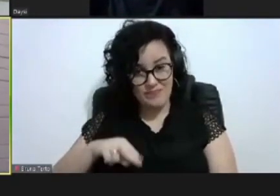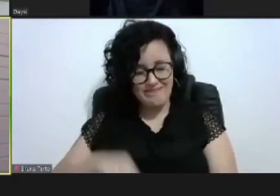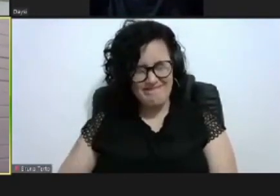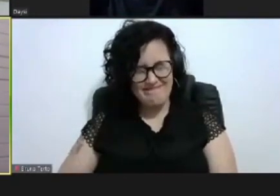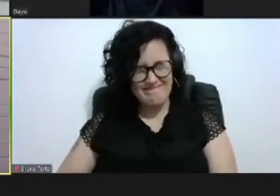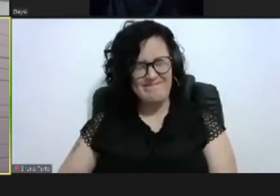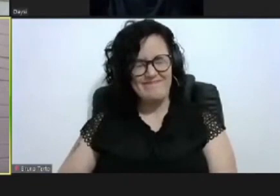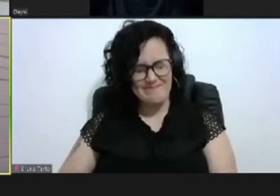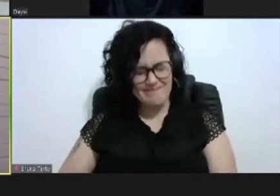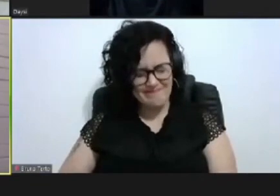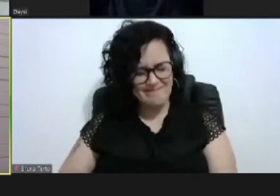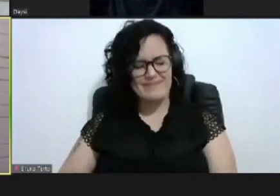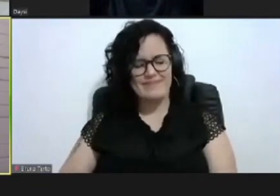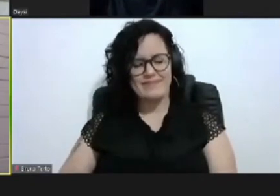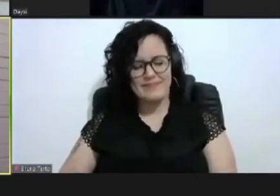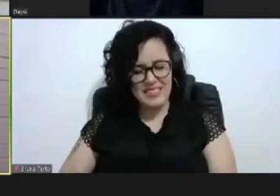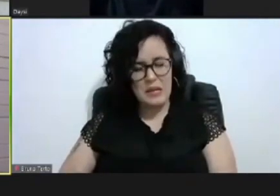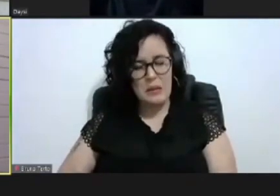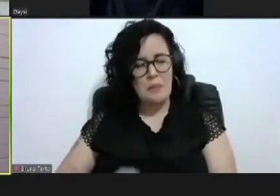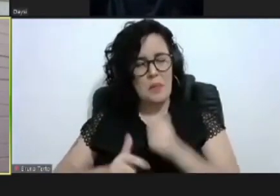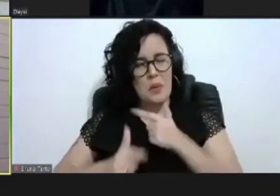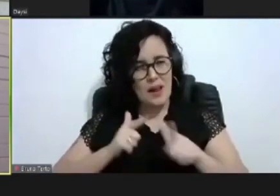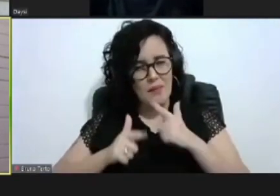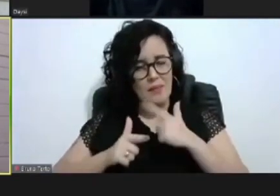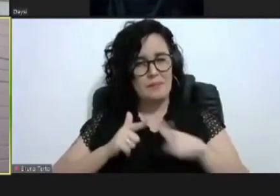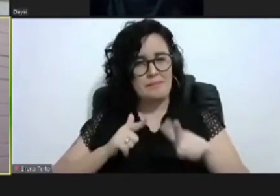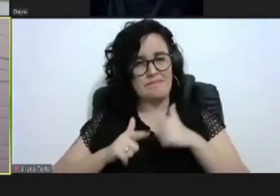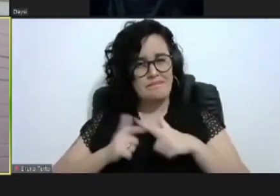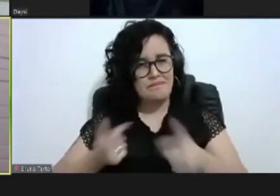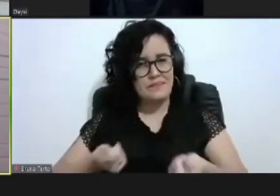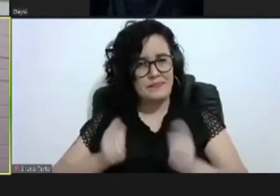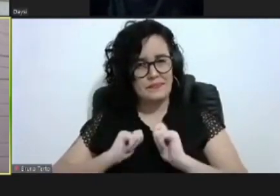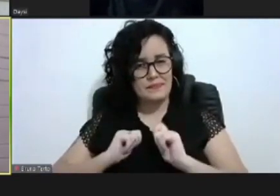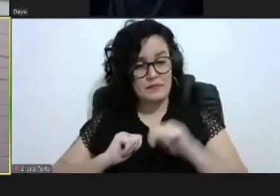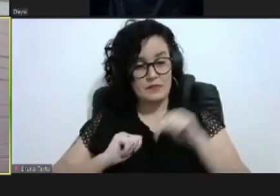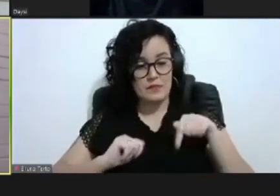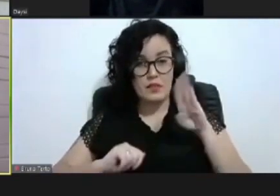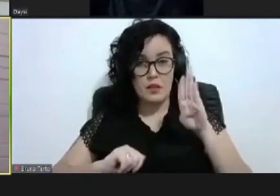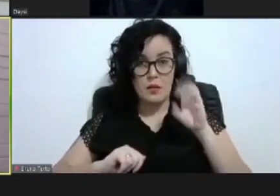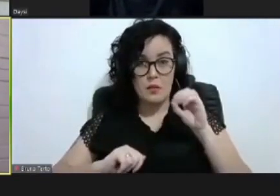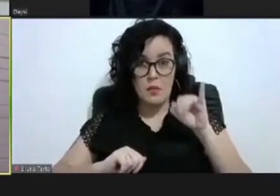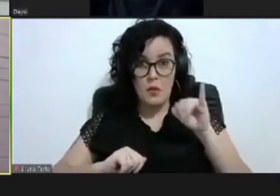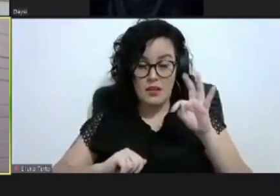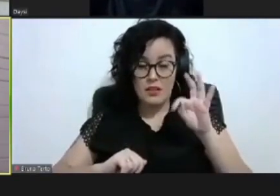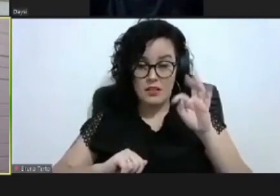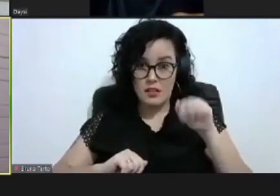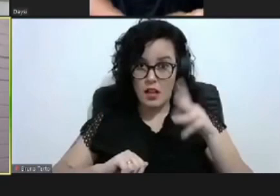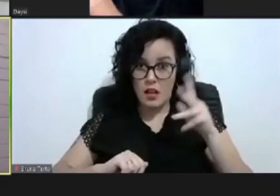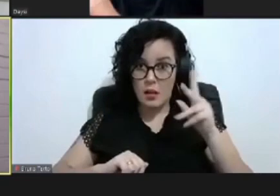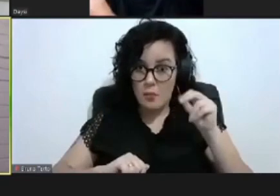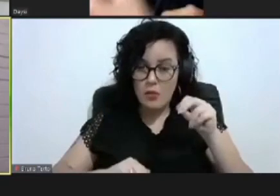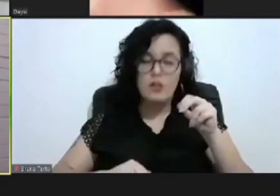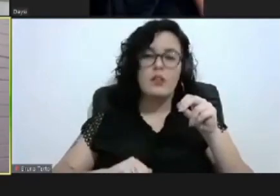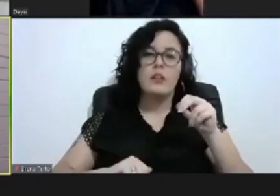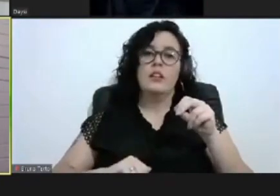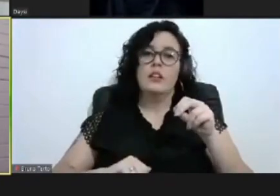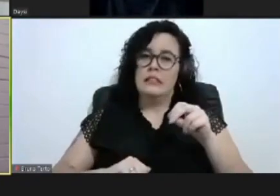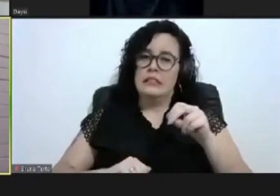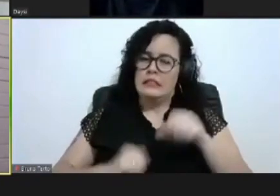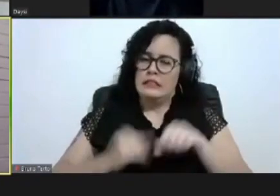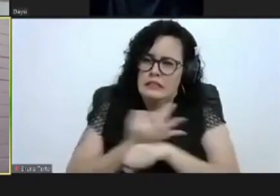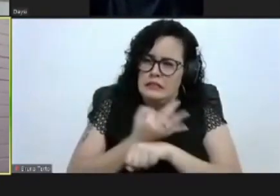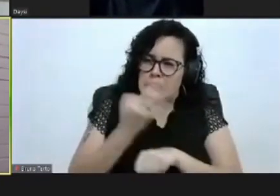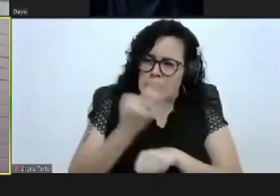um mal necessário no mercado. A Boitempo, eu devo dizer, a Boitempo resistiu bastante tempo, inclusive, a começar a vender para a Amazon. Quando todo mundo